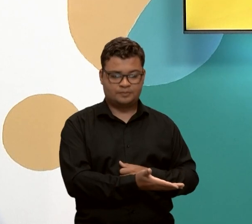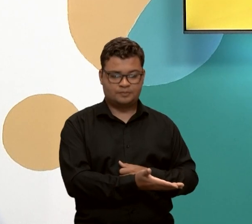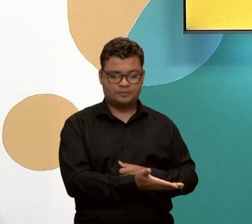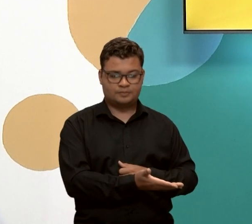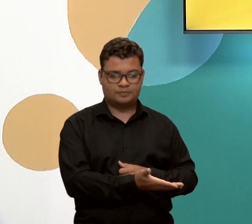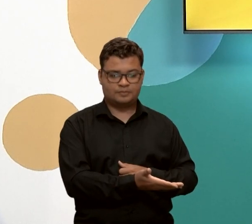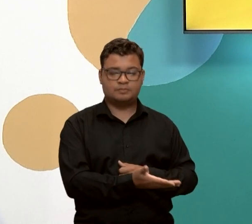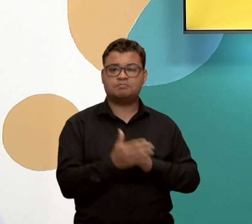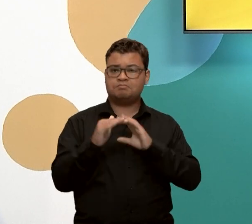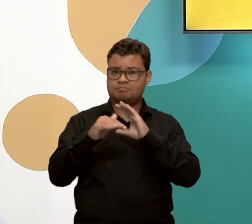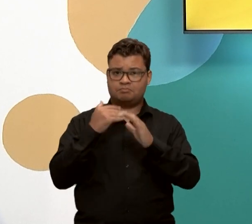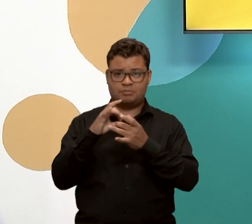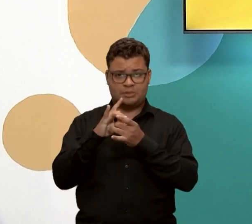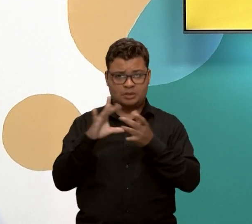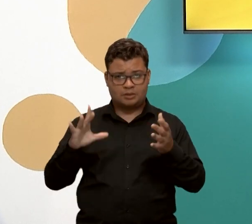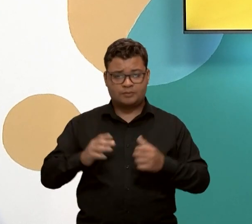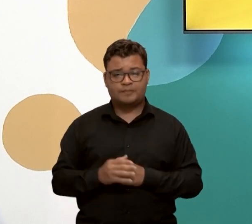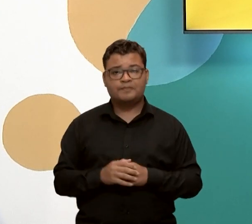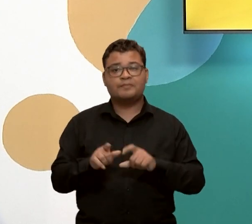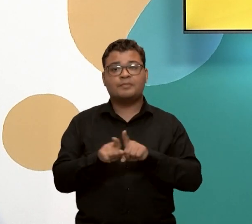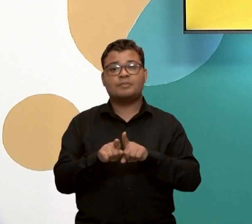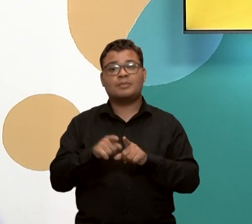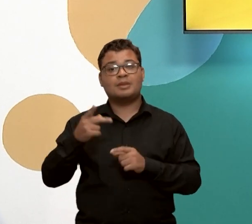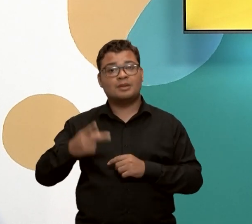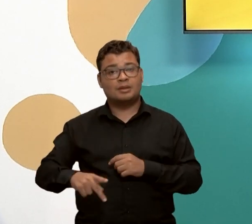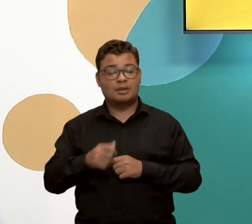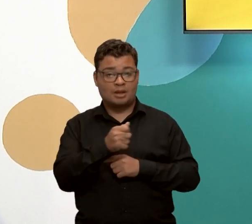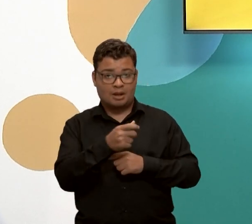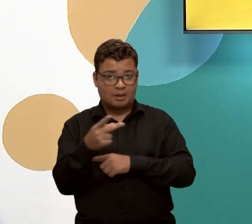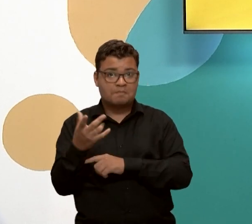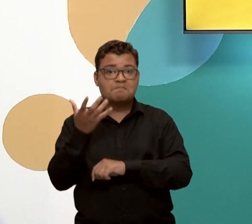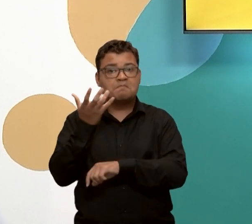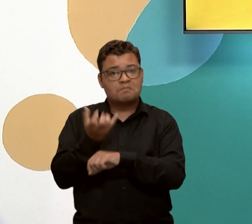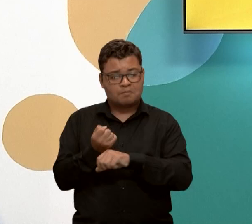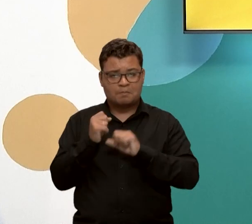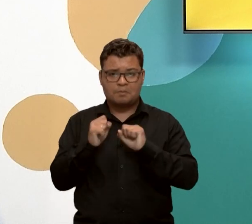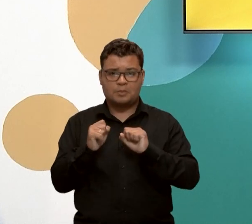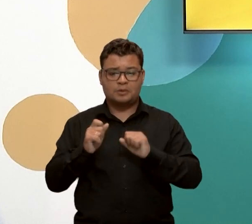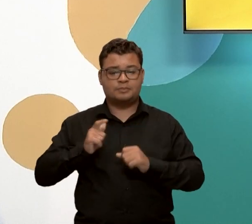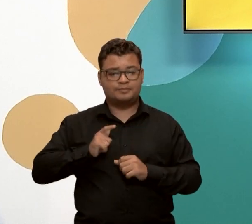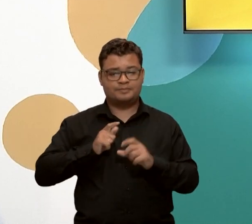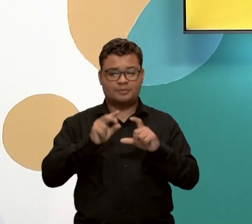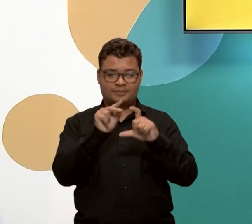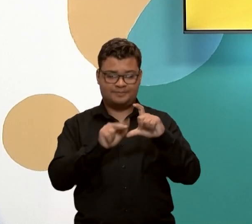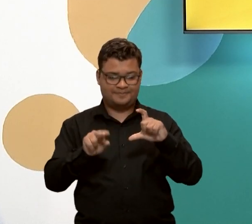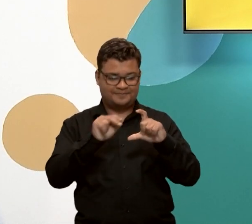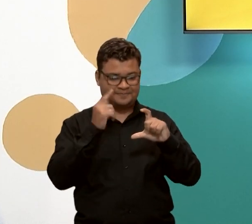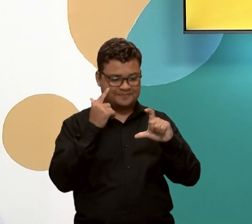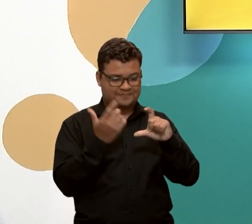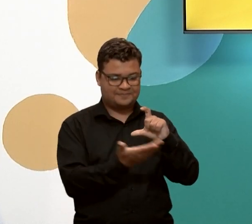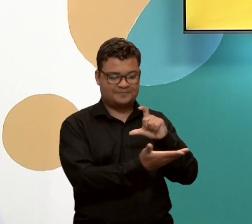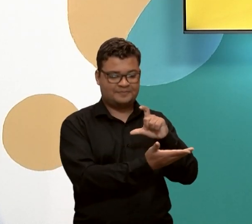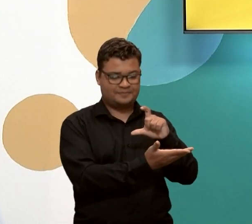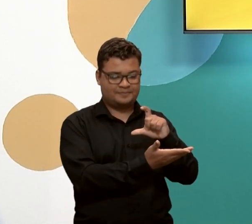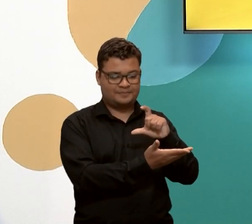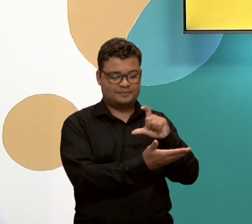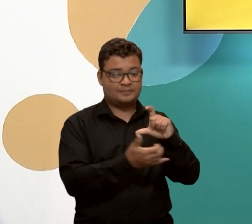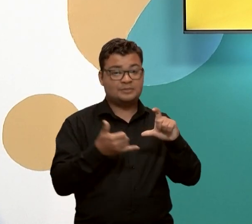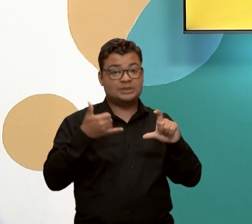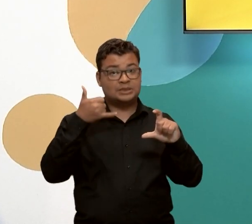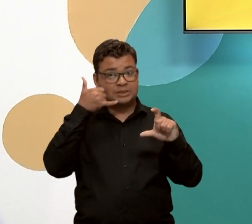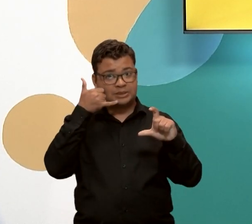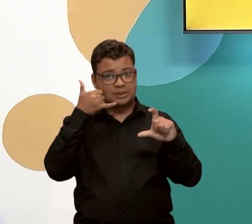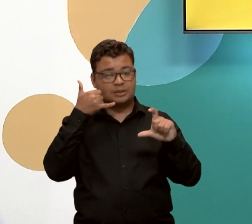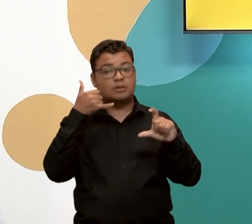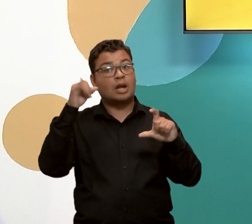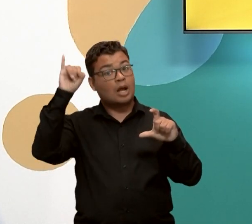62991811406. Aproveite também para baixar o nosso aplicativo. Aparece aqui na tela também um código digital. Você aponta o seu celular, com o